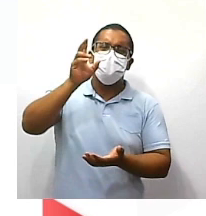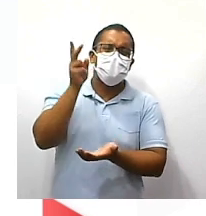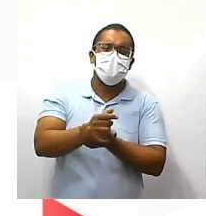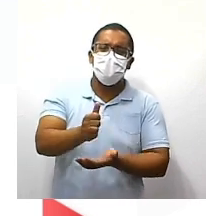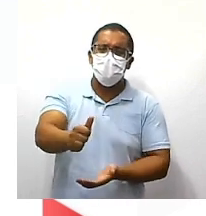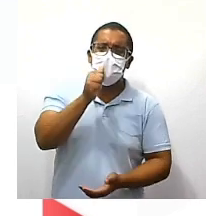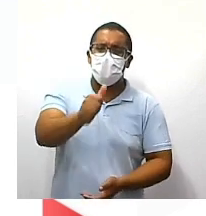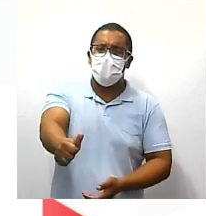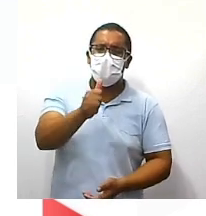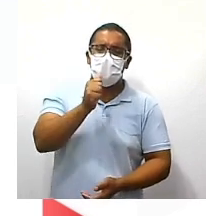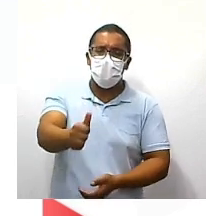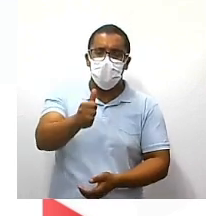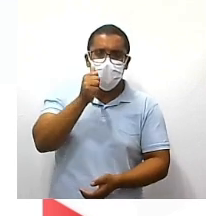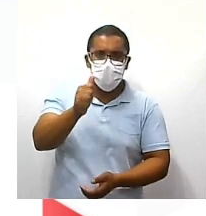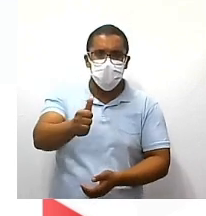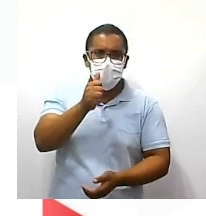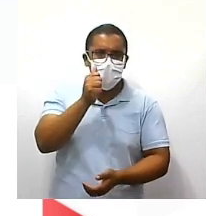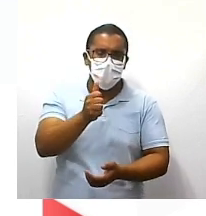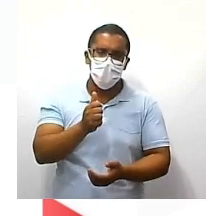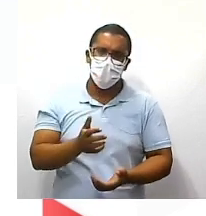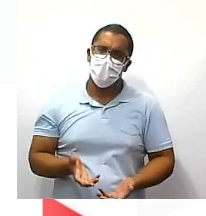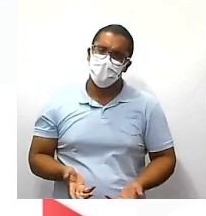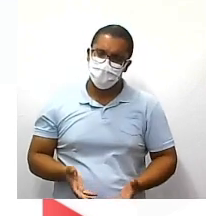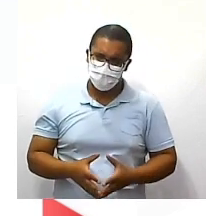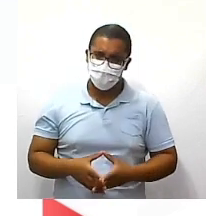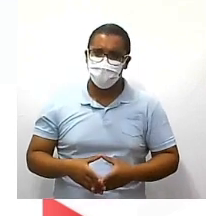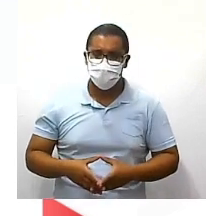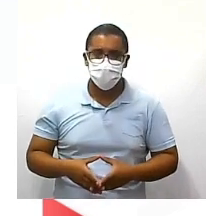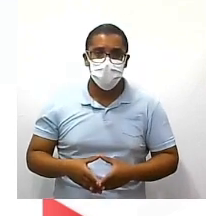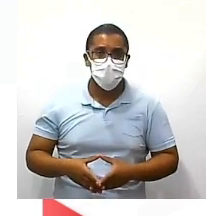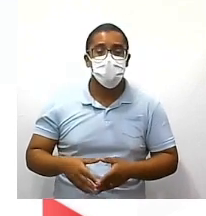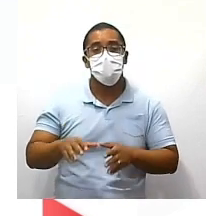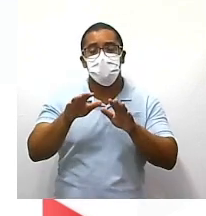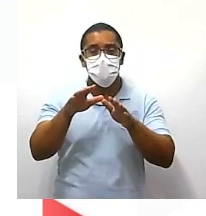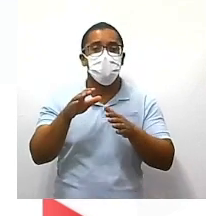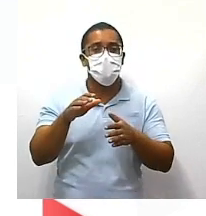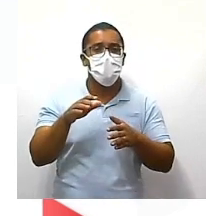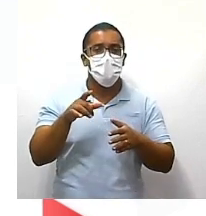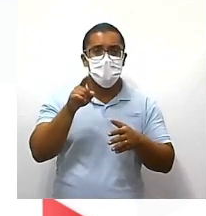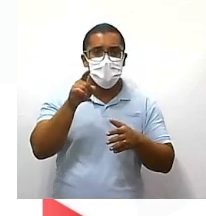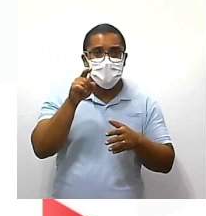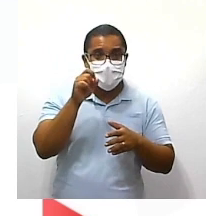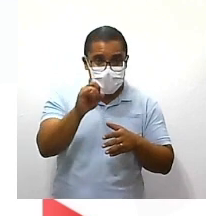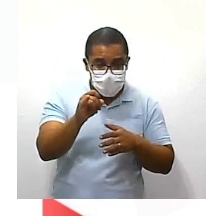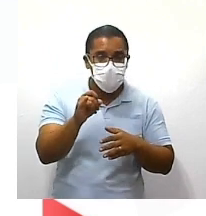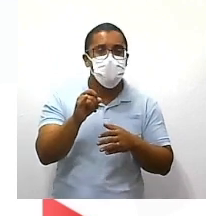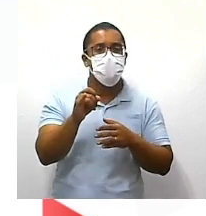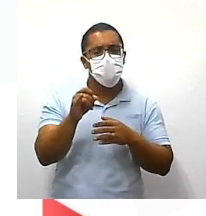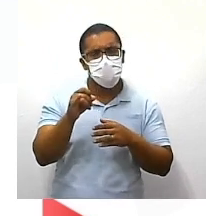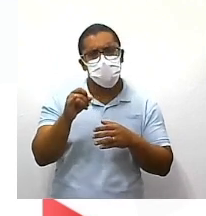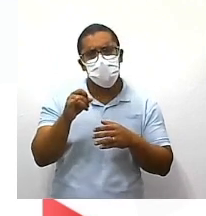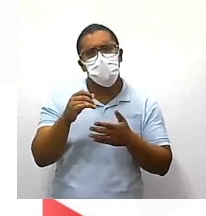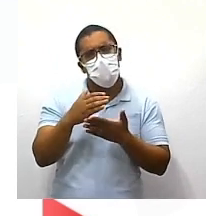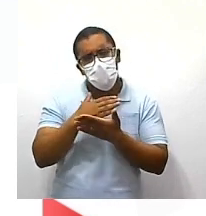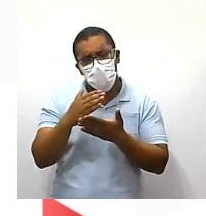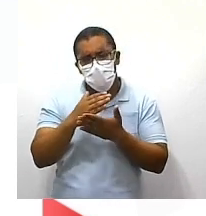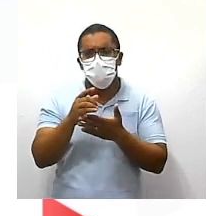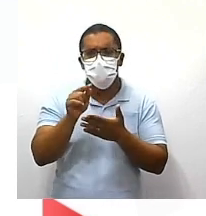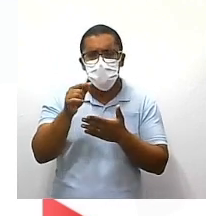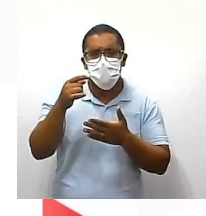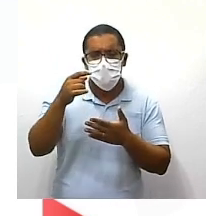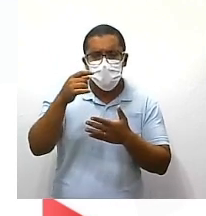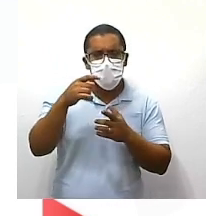do consumo exagerado de bebidas alcoólicas. O uso de psicoativos, apesar ali de ter seus